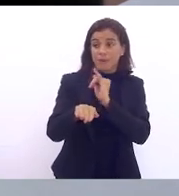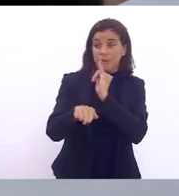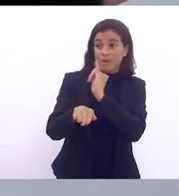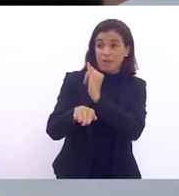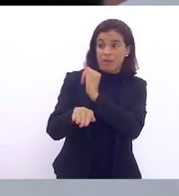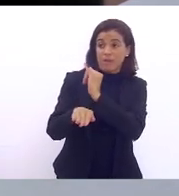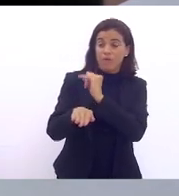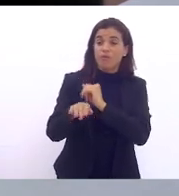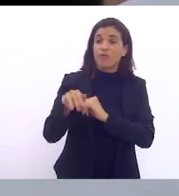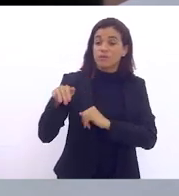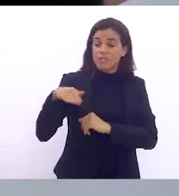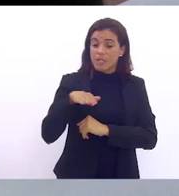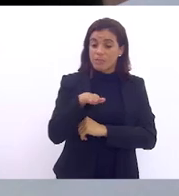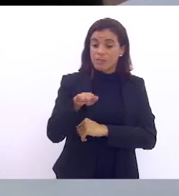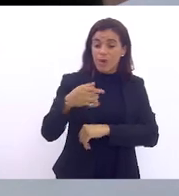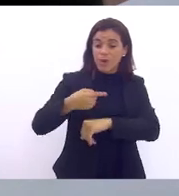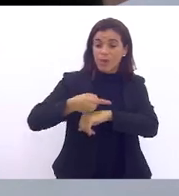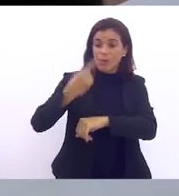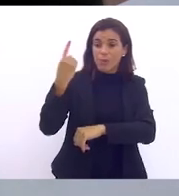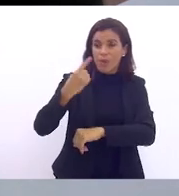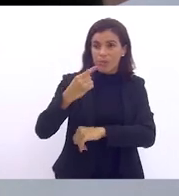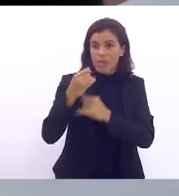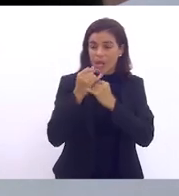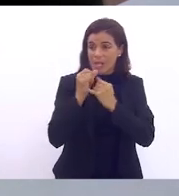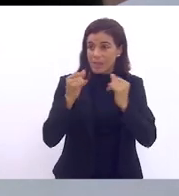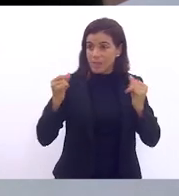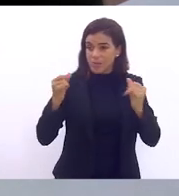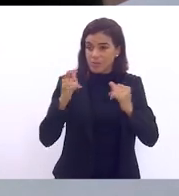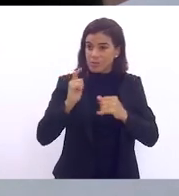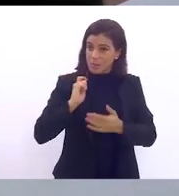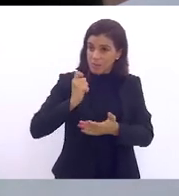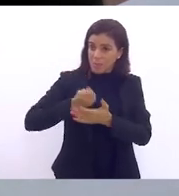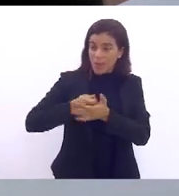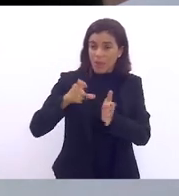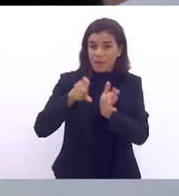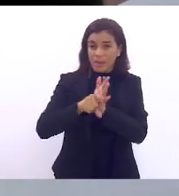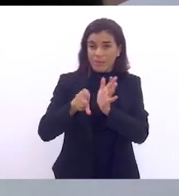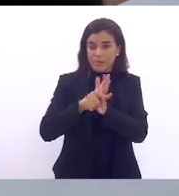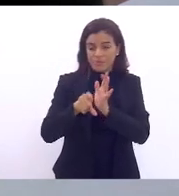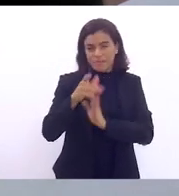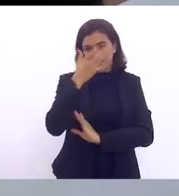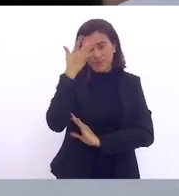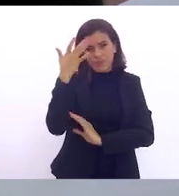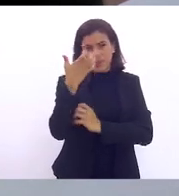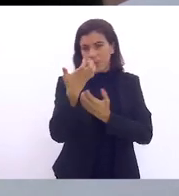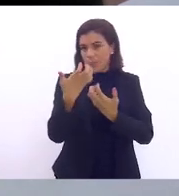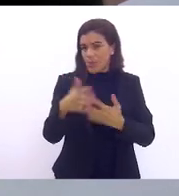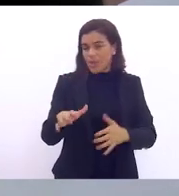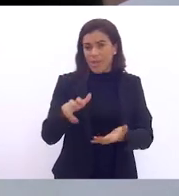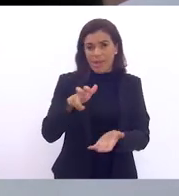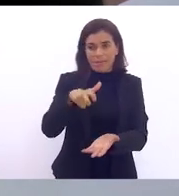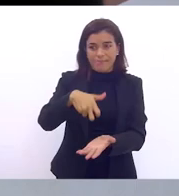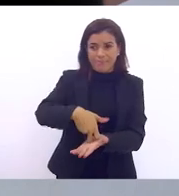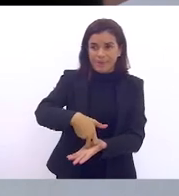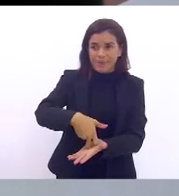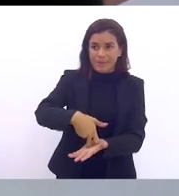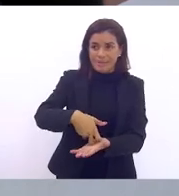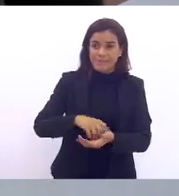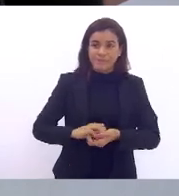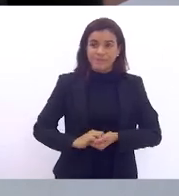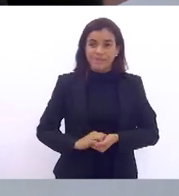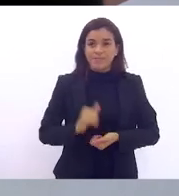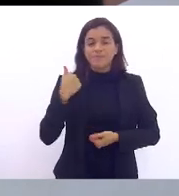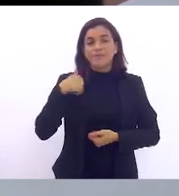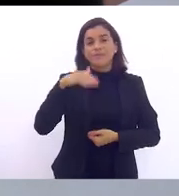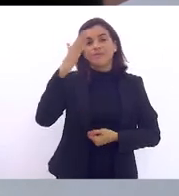passou por um Pórtico eletrônico efetue o pagamento da sua tarifa ninguém quer ser penalizado eu sei que uma